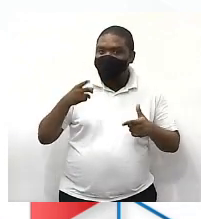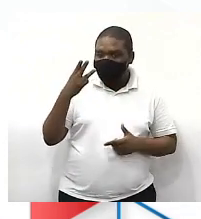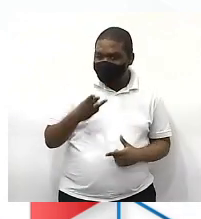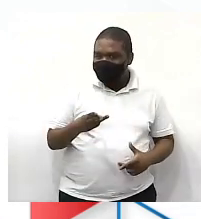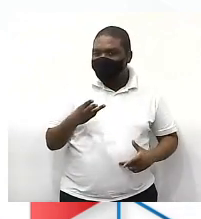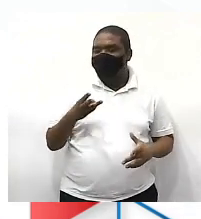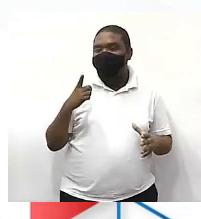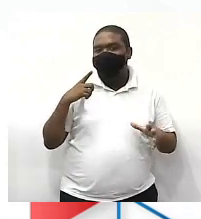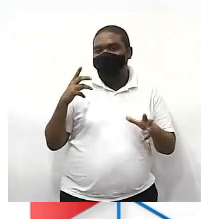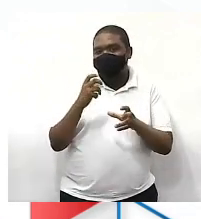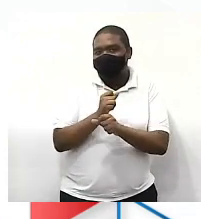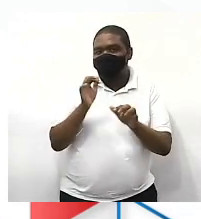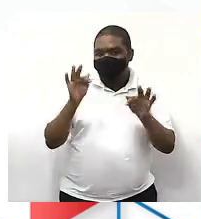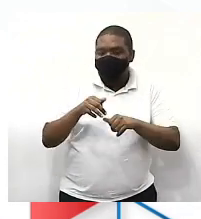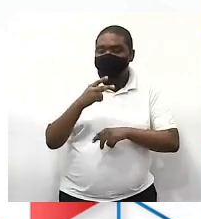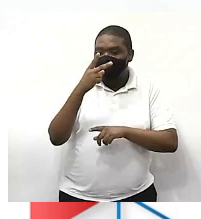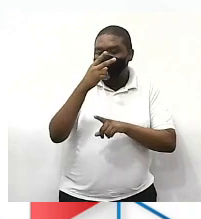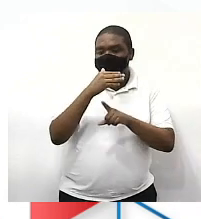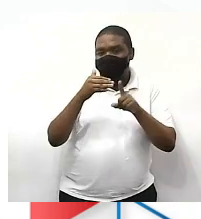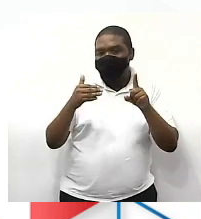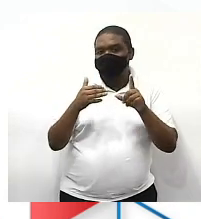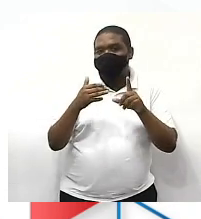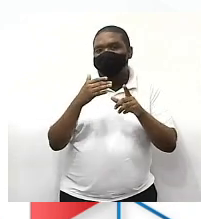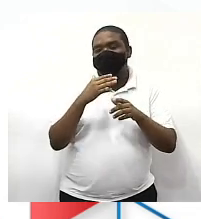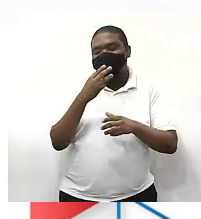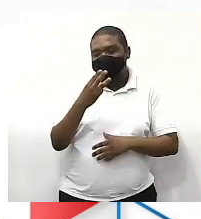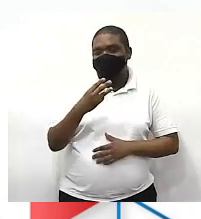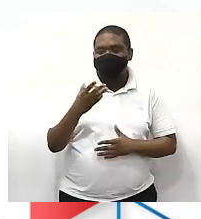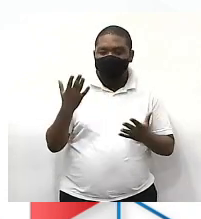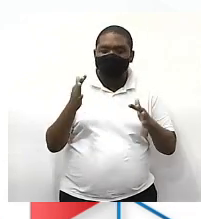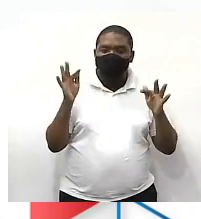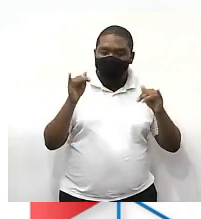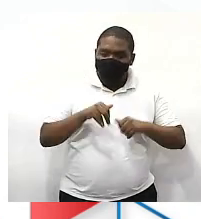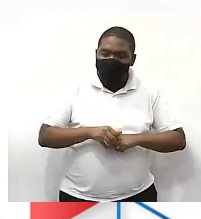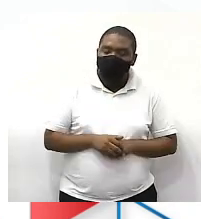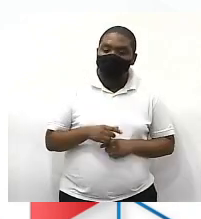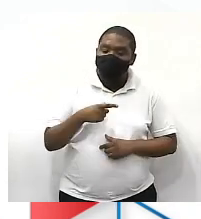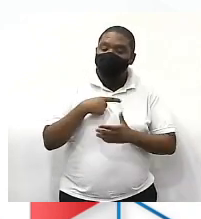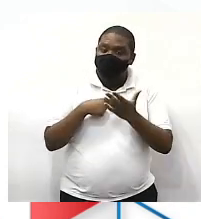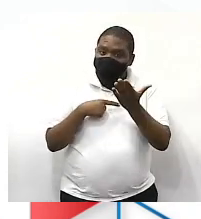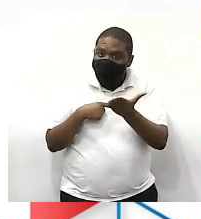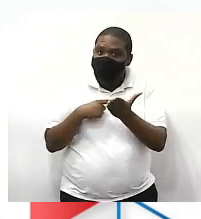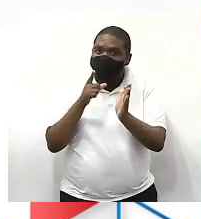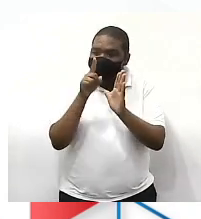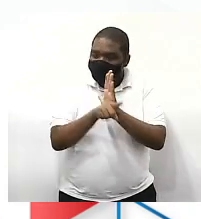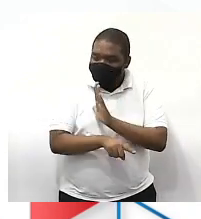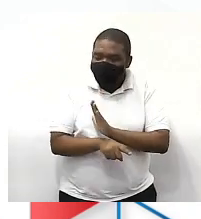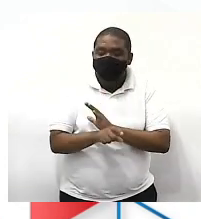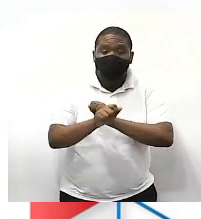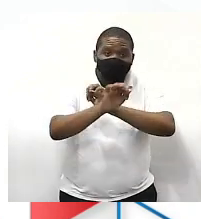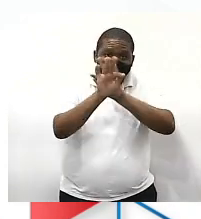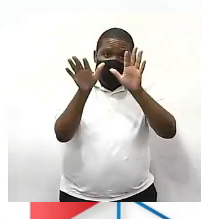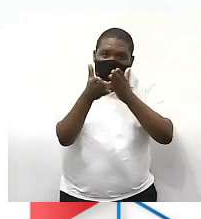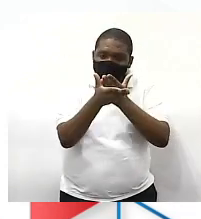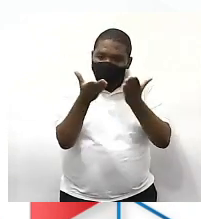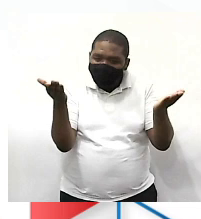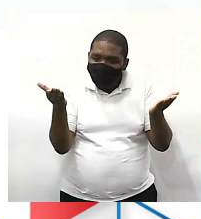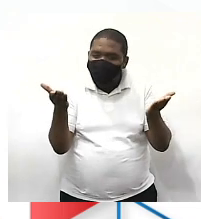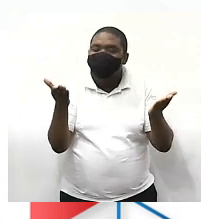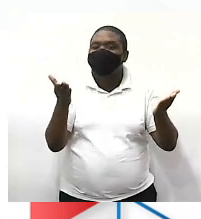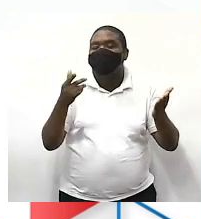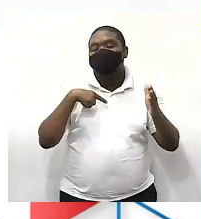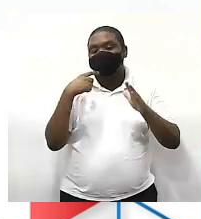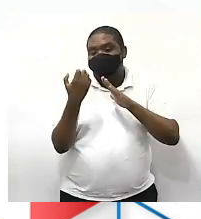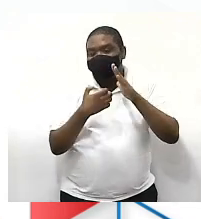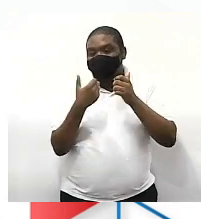vai dar 2/3, tá? Pra gente concluir, eu vou deixar essa questão aí muito clara para vocês, que uma